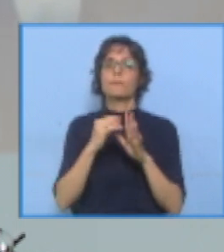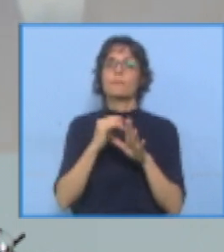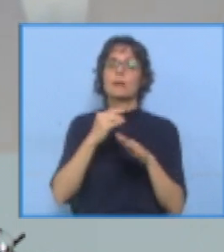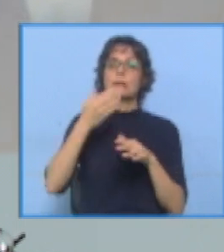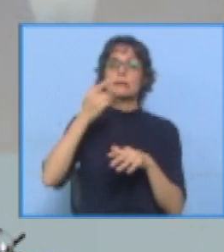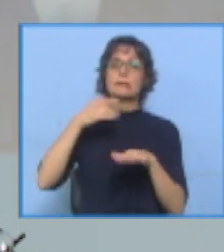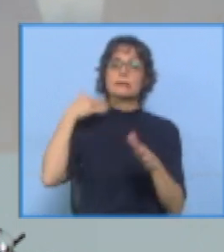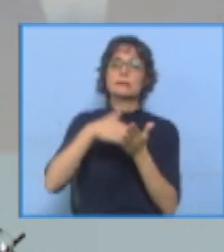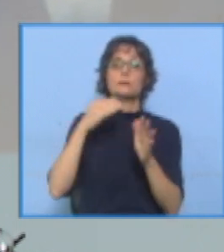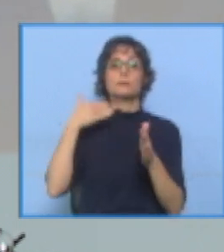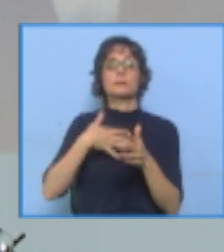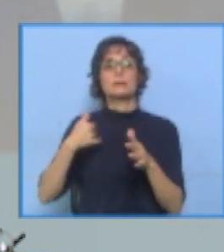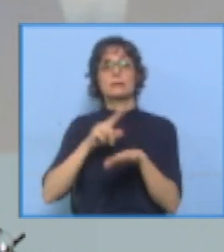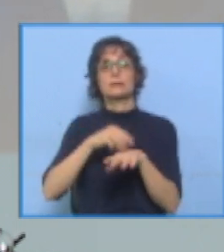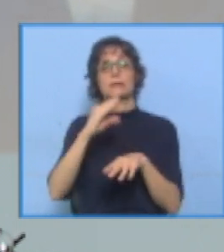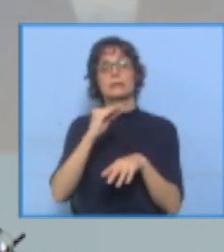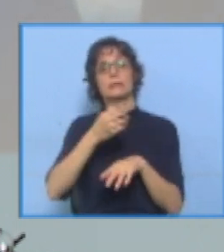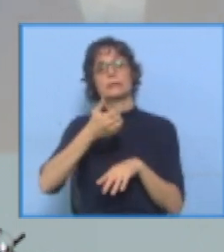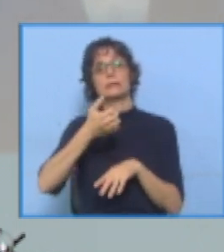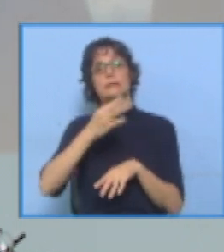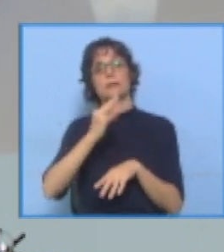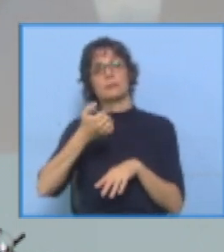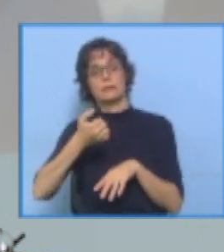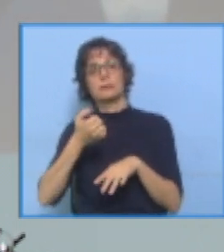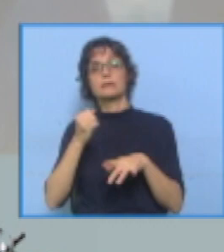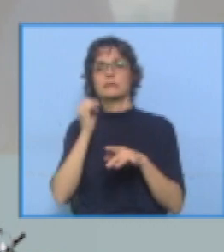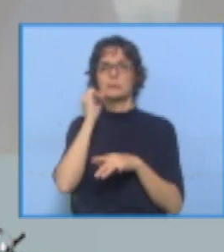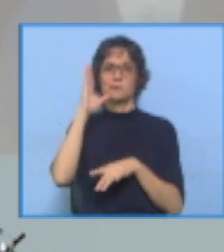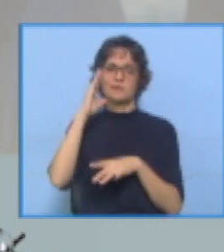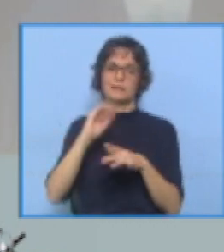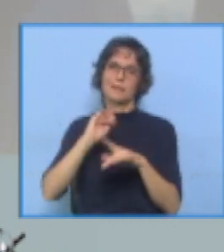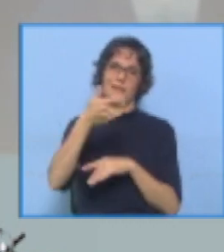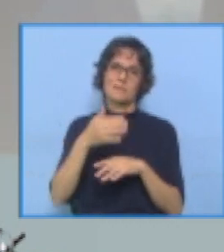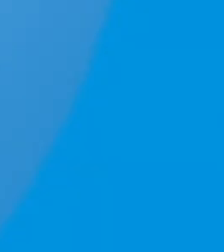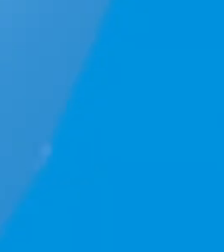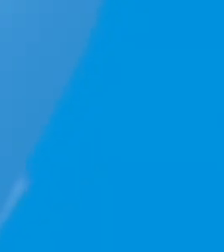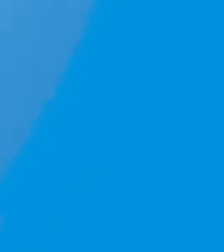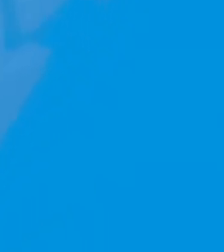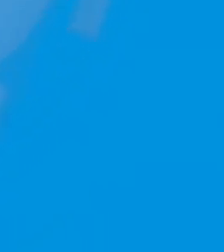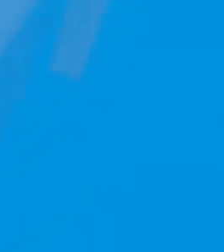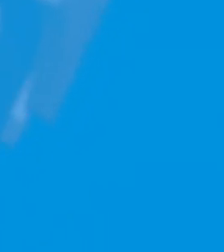sexta-feira, às 22h45. Votos de uma ótima tarde. Até amanhã, se Deus quiser.